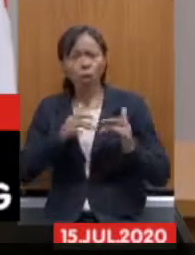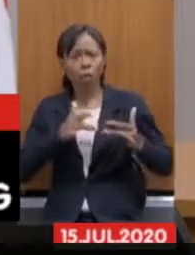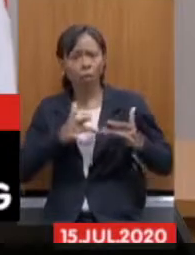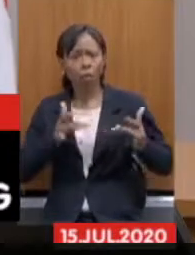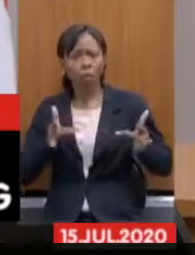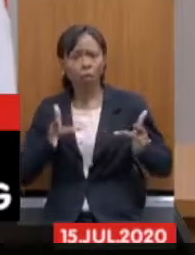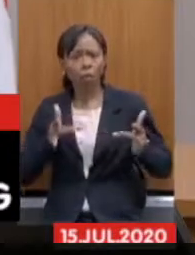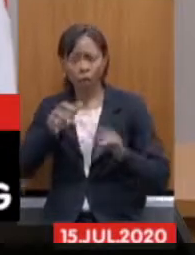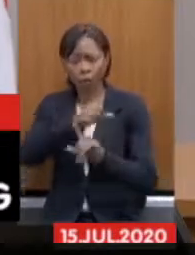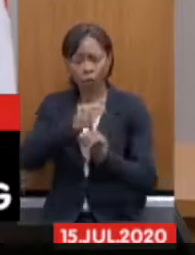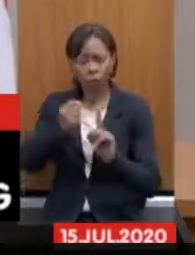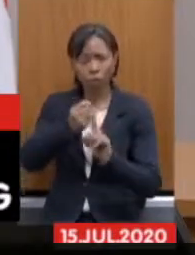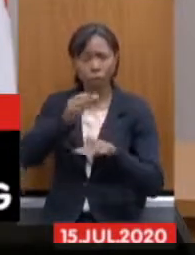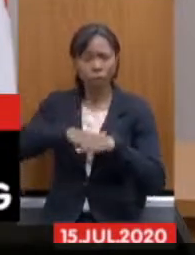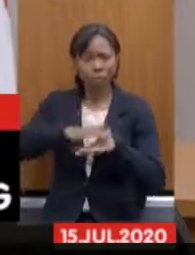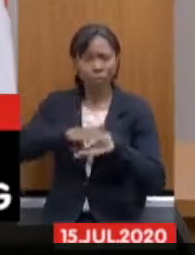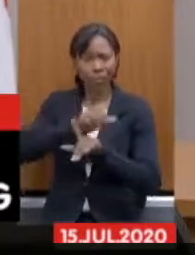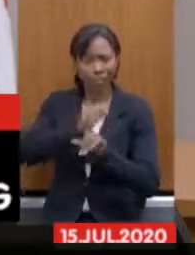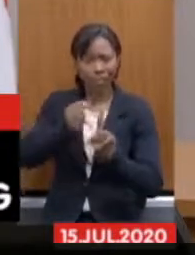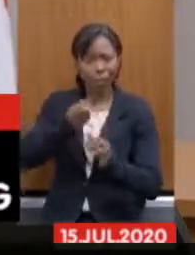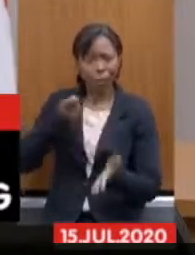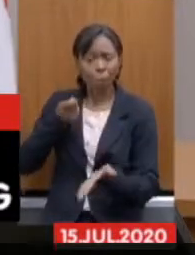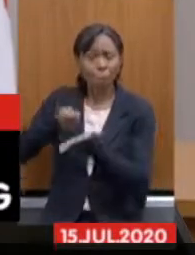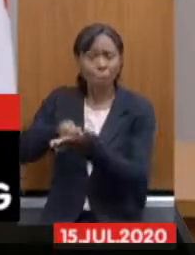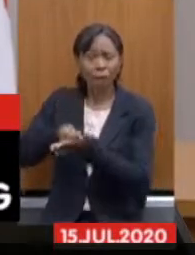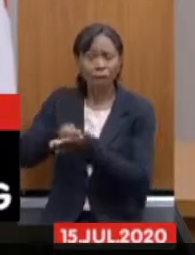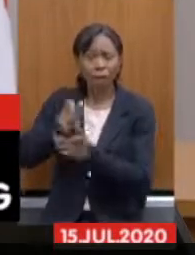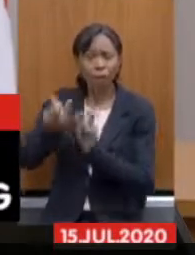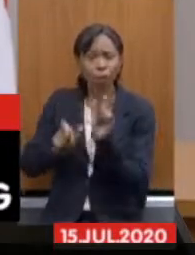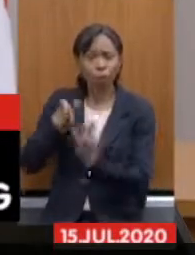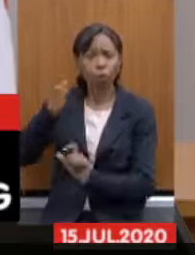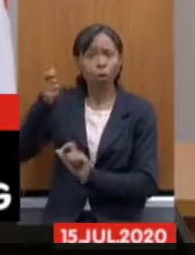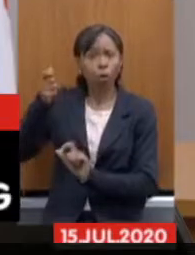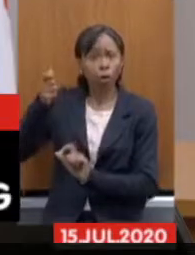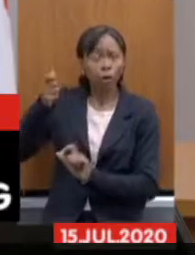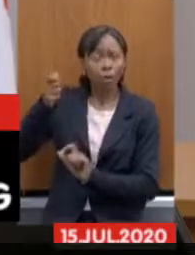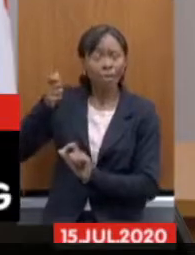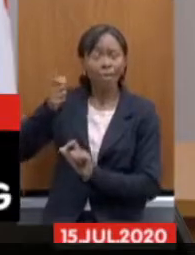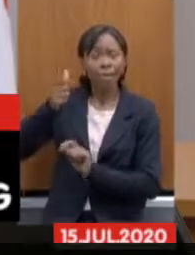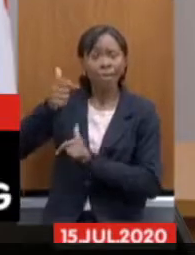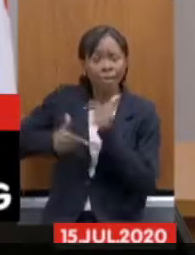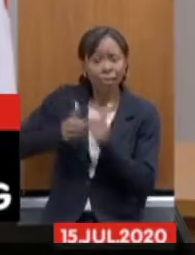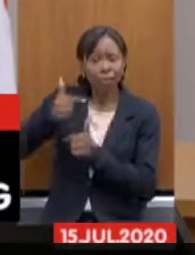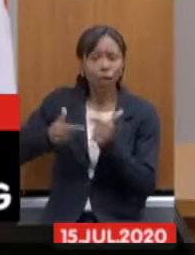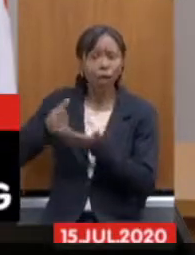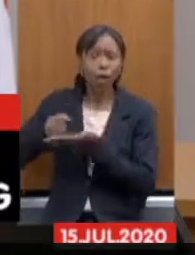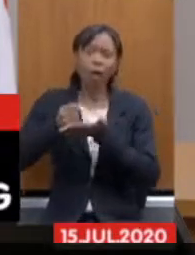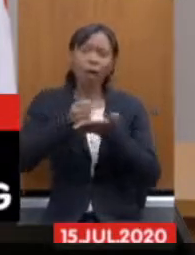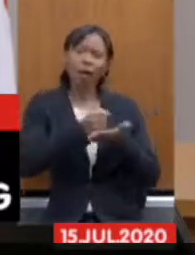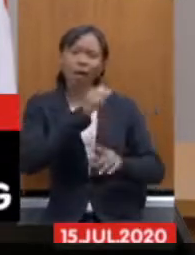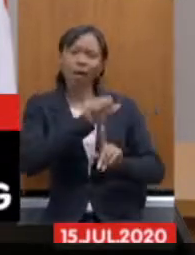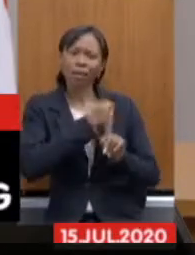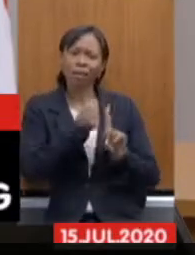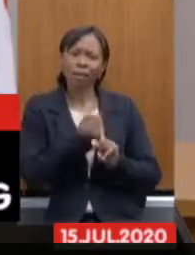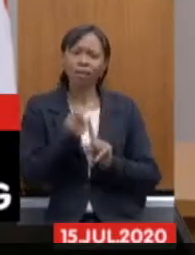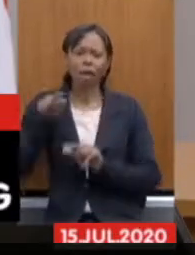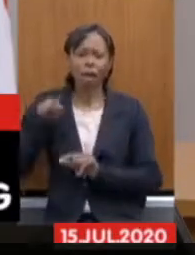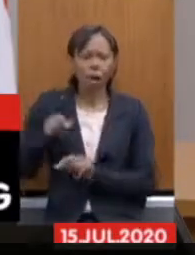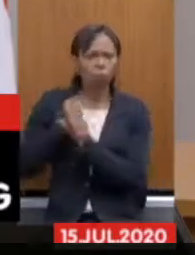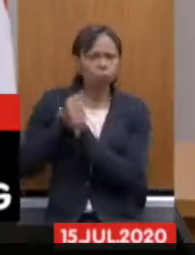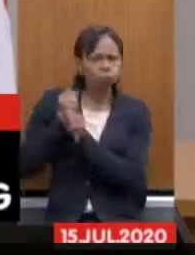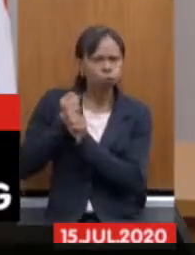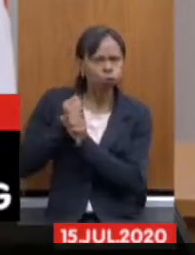sociedade paga aqueles que prestaram serviços a mesma sociedade por anos e anos a fio